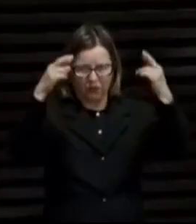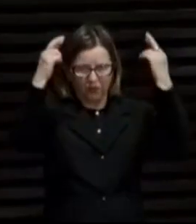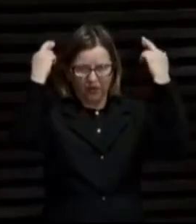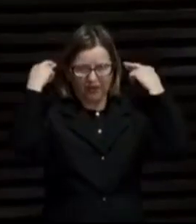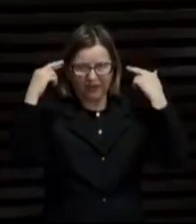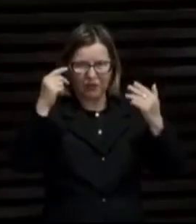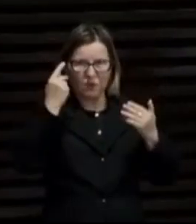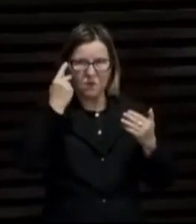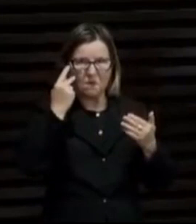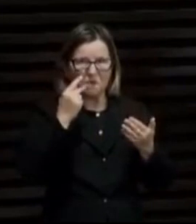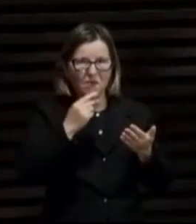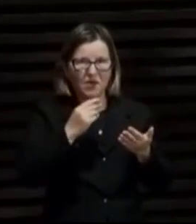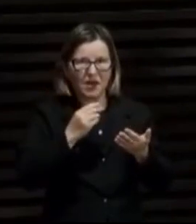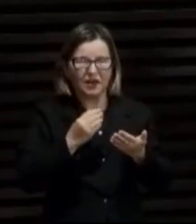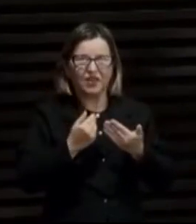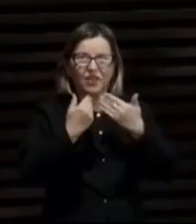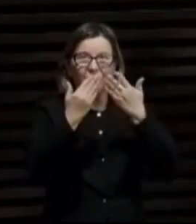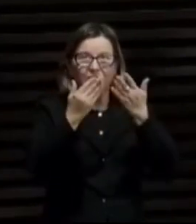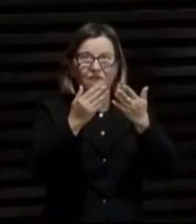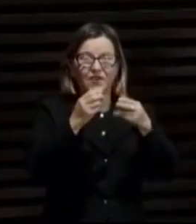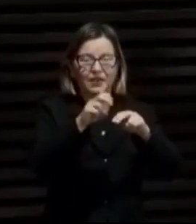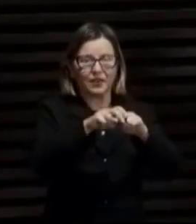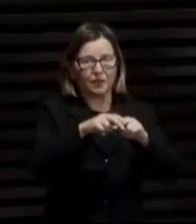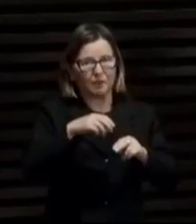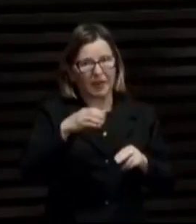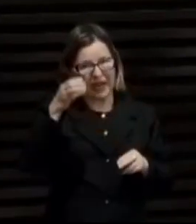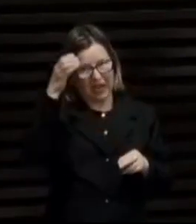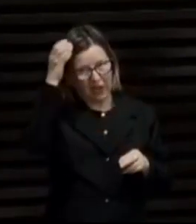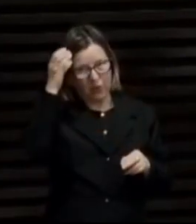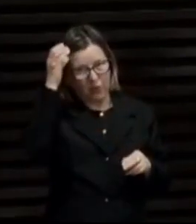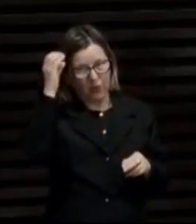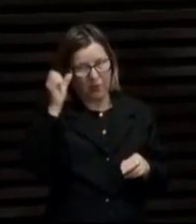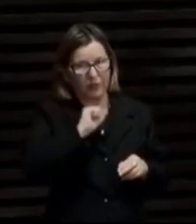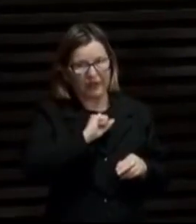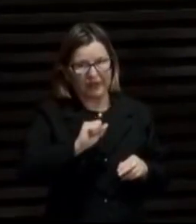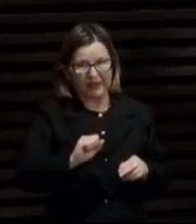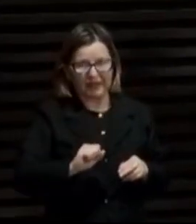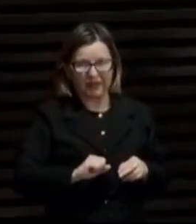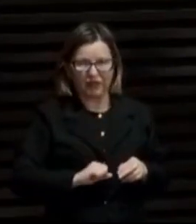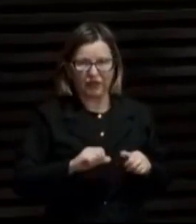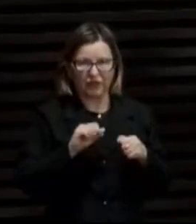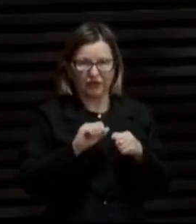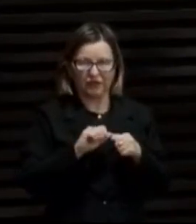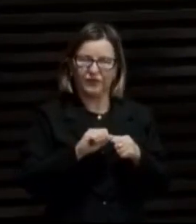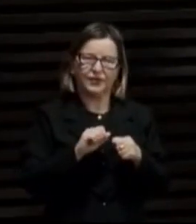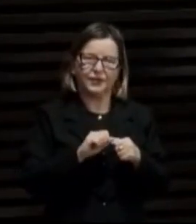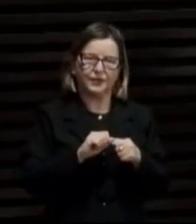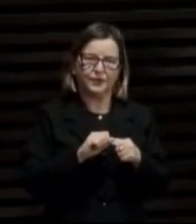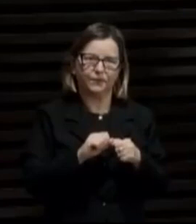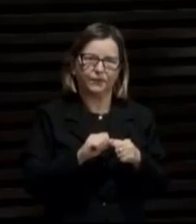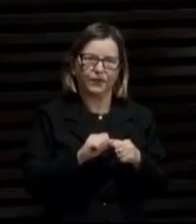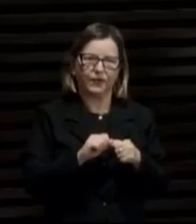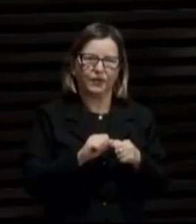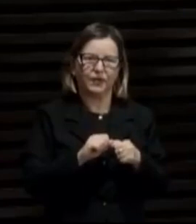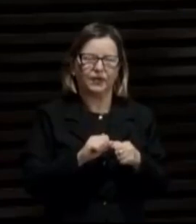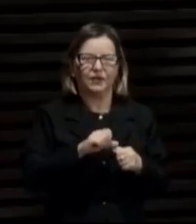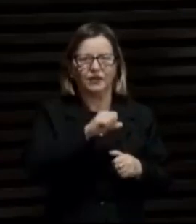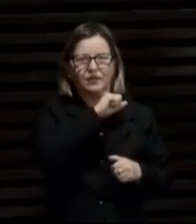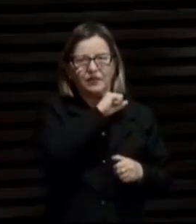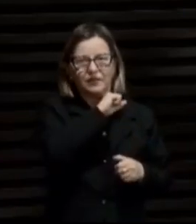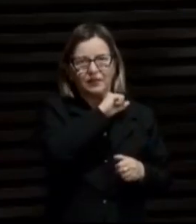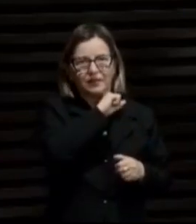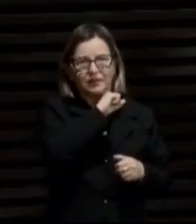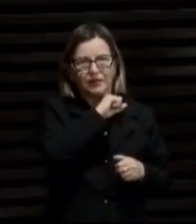o sacerdote fará expiação por ele perante o Senhor, pelo pecado que cometeu, e